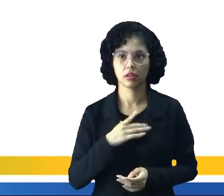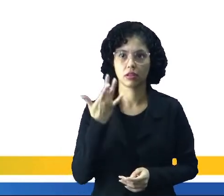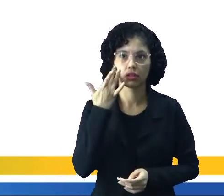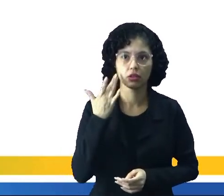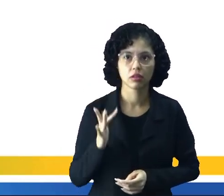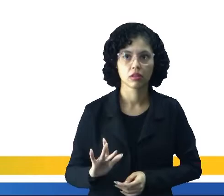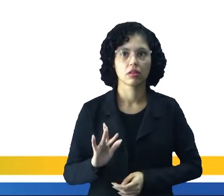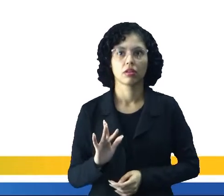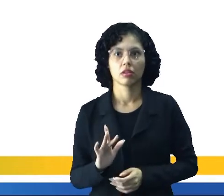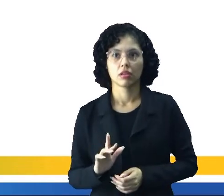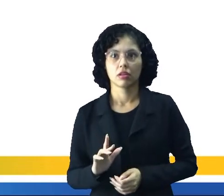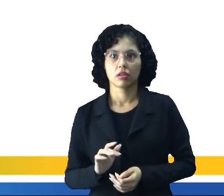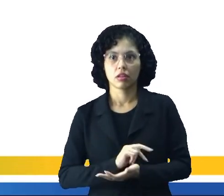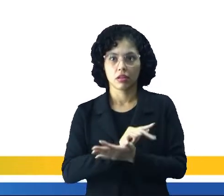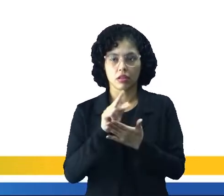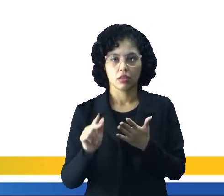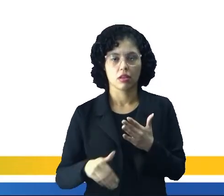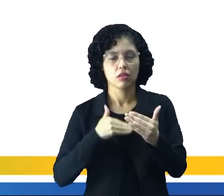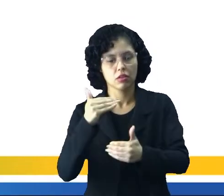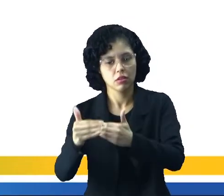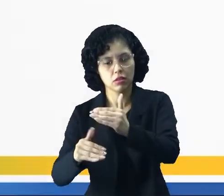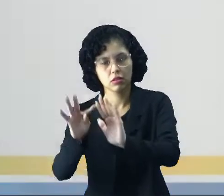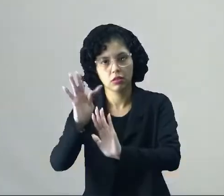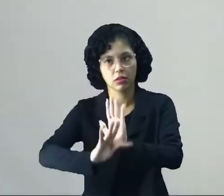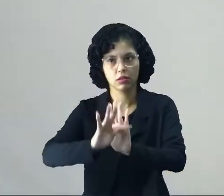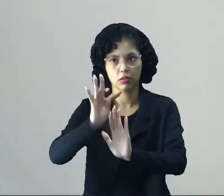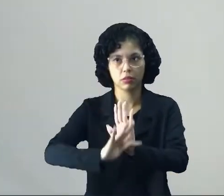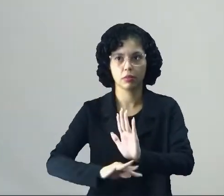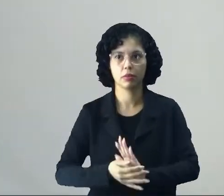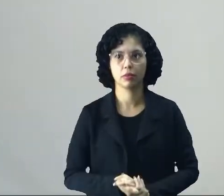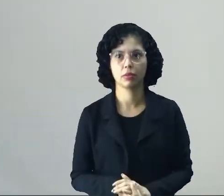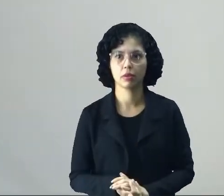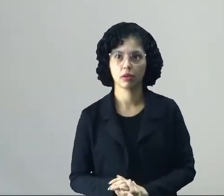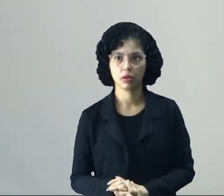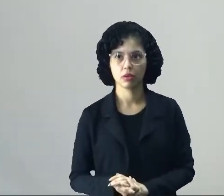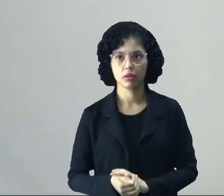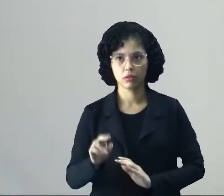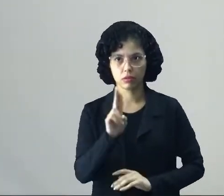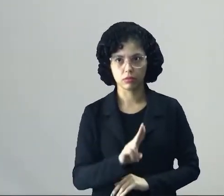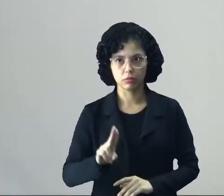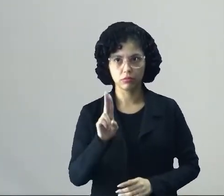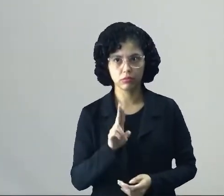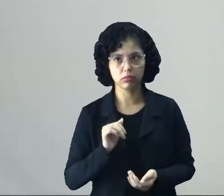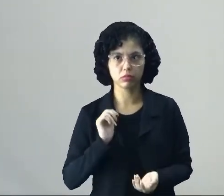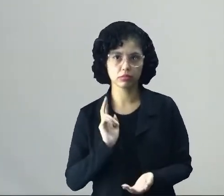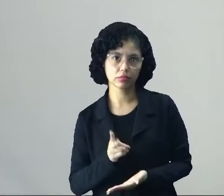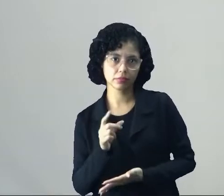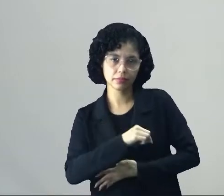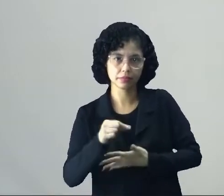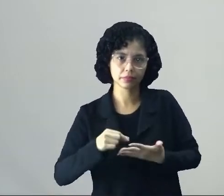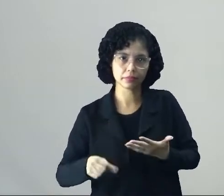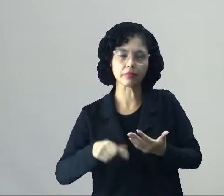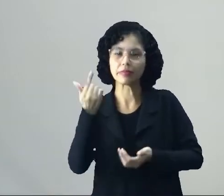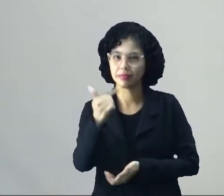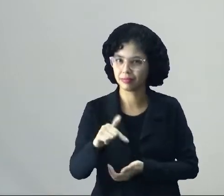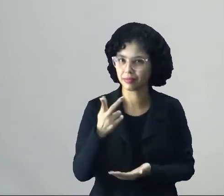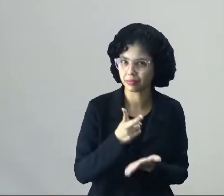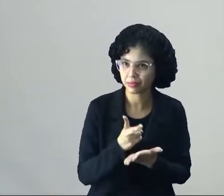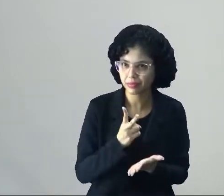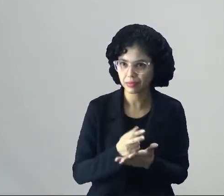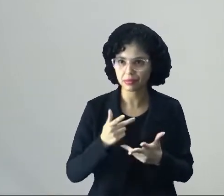se vale de recursos variados ao longo do texto, utiliza os elementos coesivos de forma